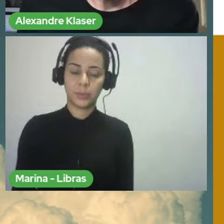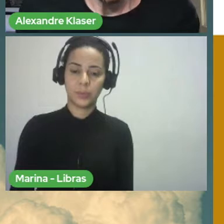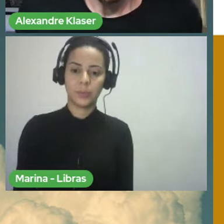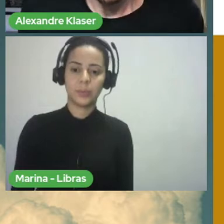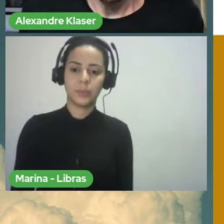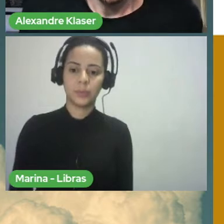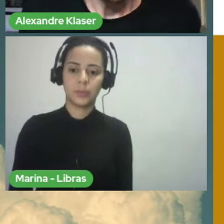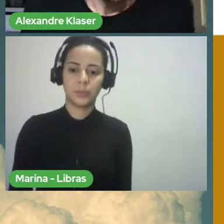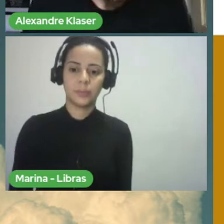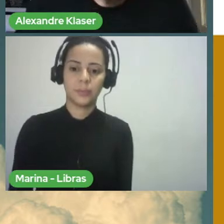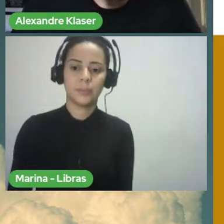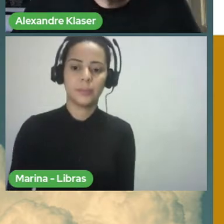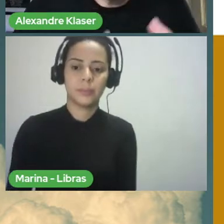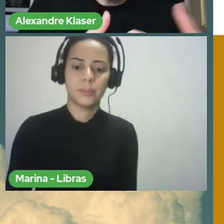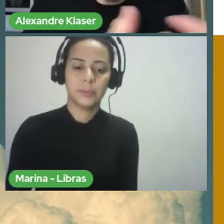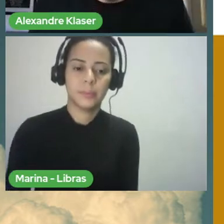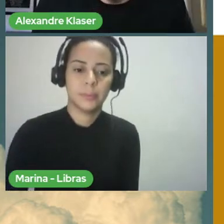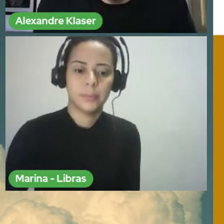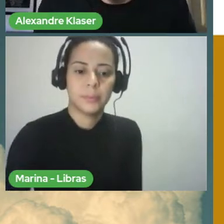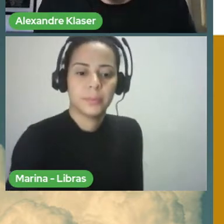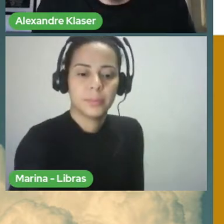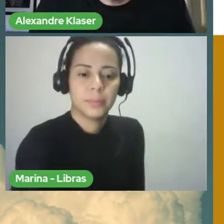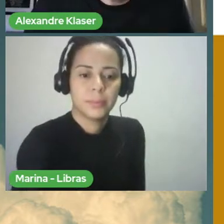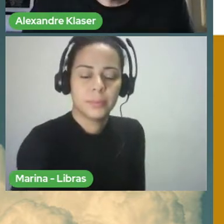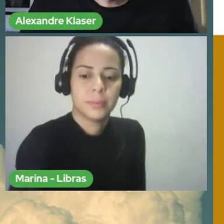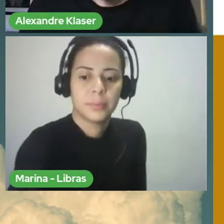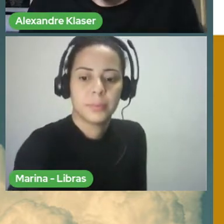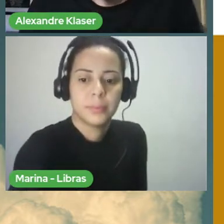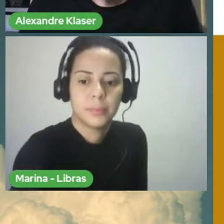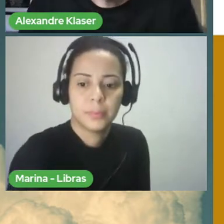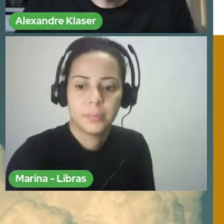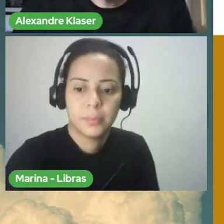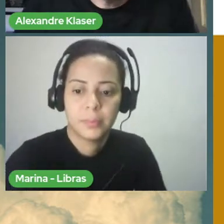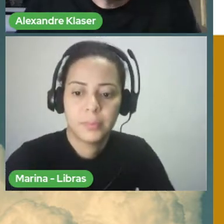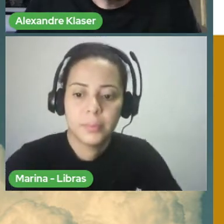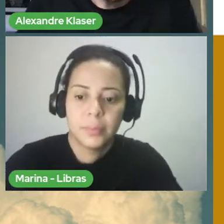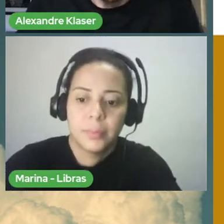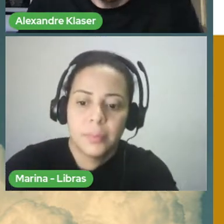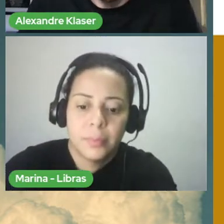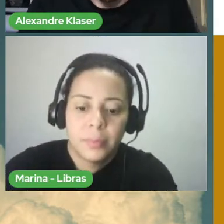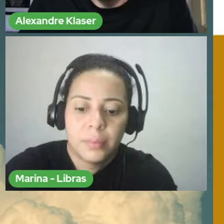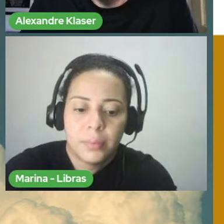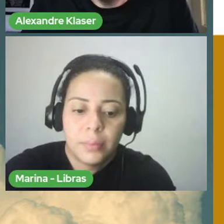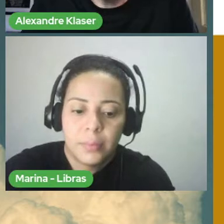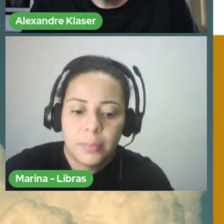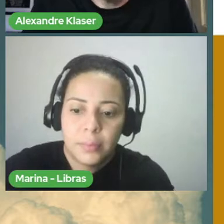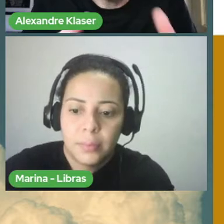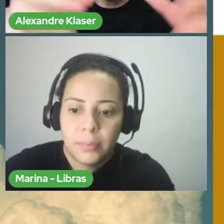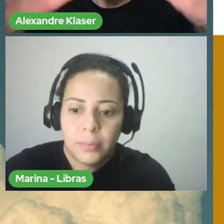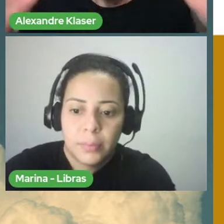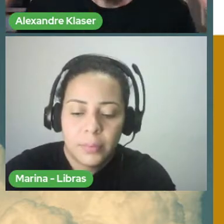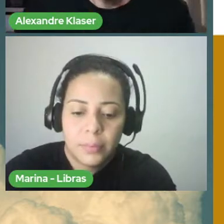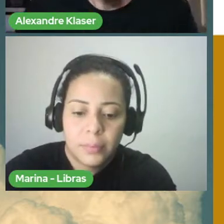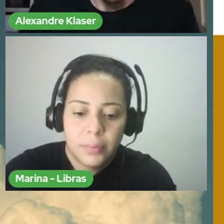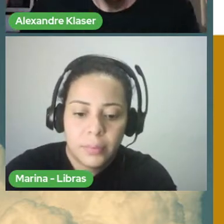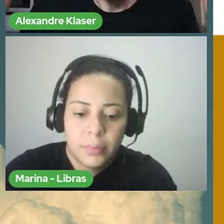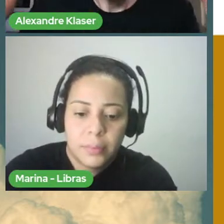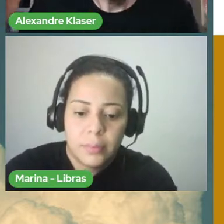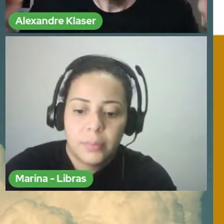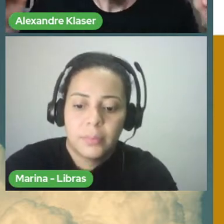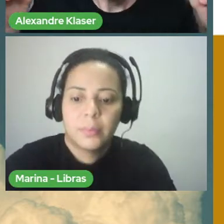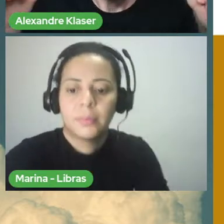Então, como eu estava falando, a gente tem a restabilidade, porque hoje em dia, assim, investimento numa organização mais tradicional, ela é feito o seguinte, eu tenho um orçamento por